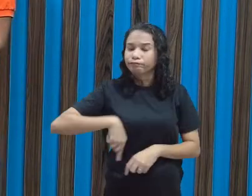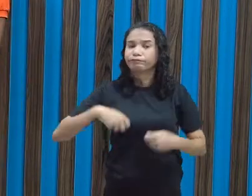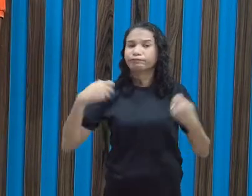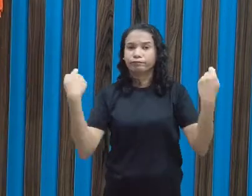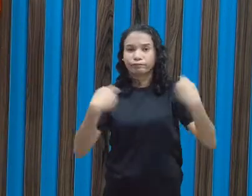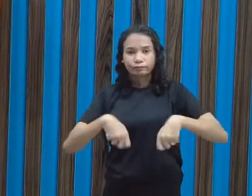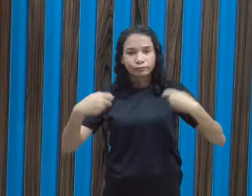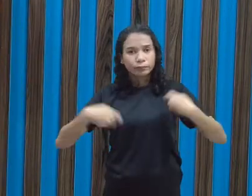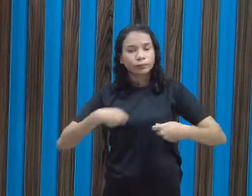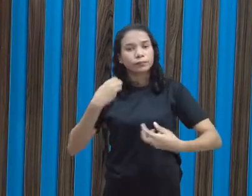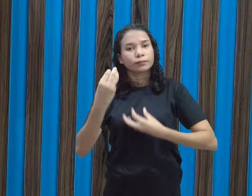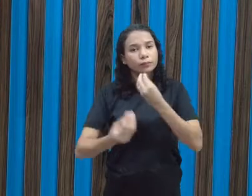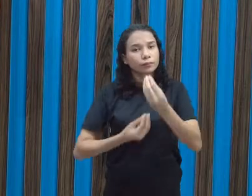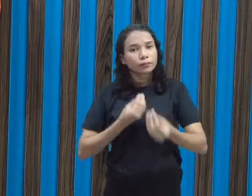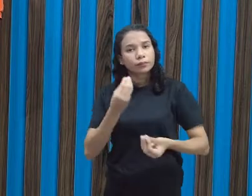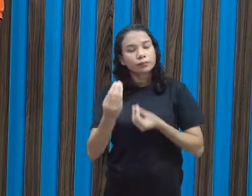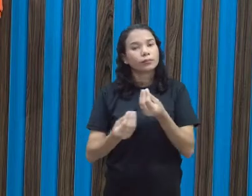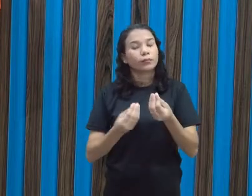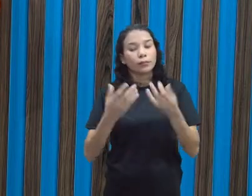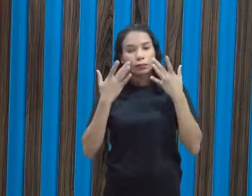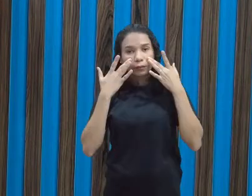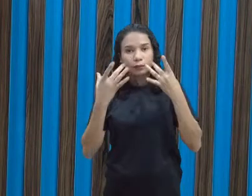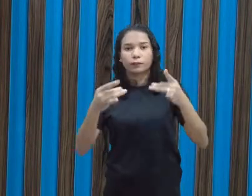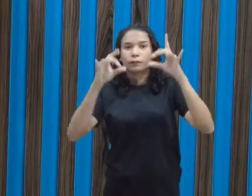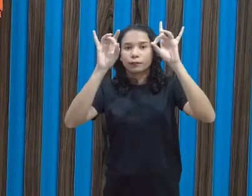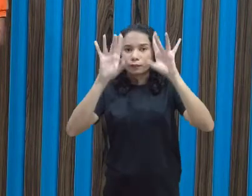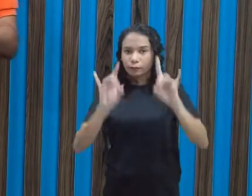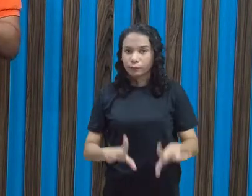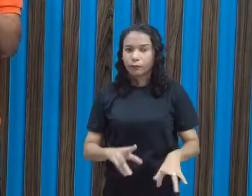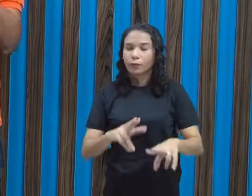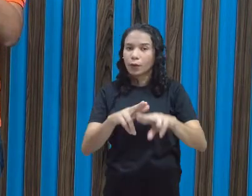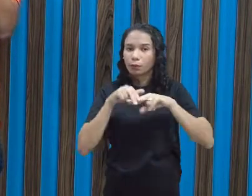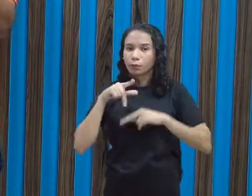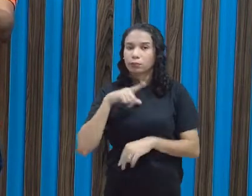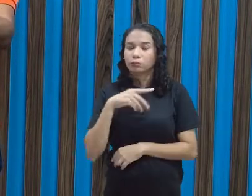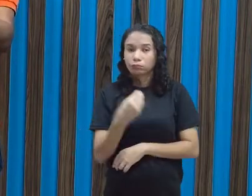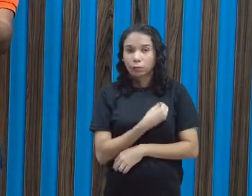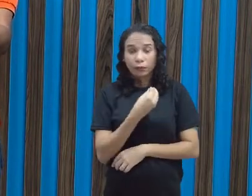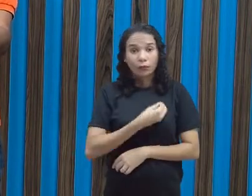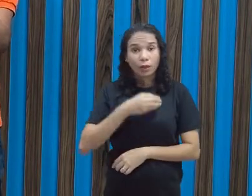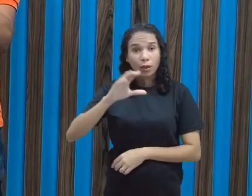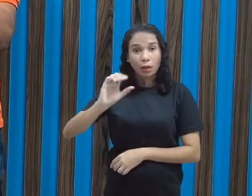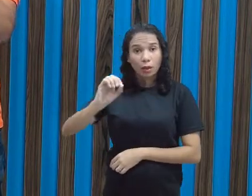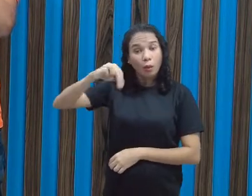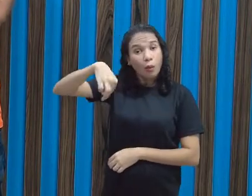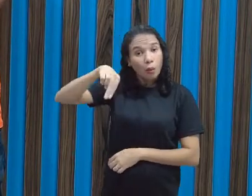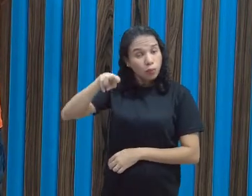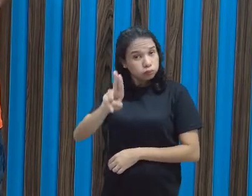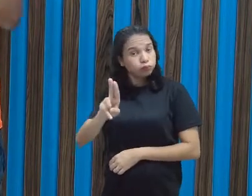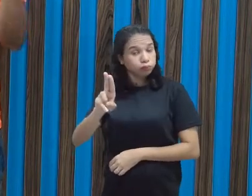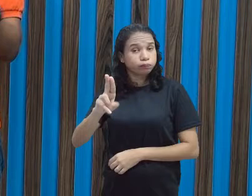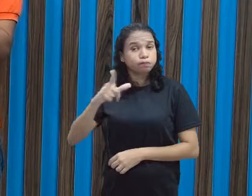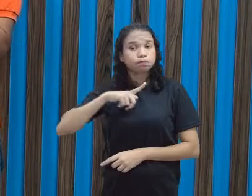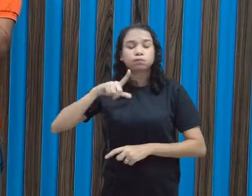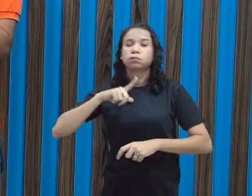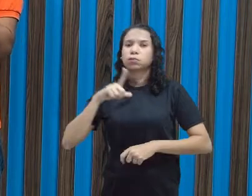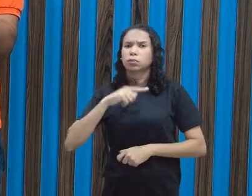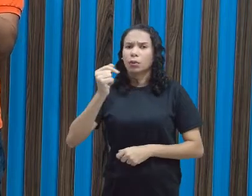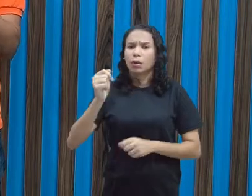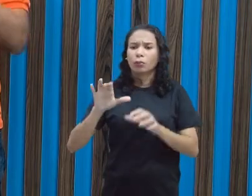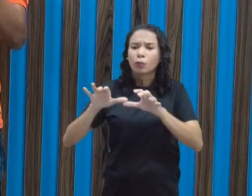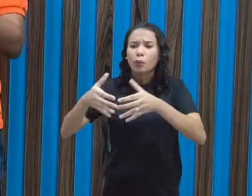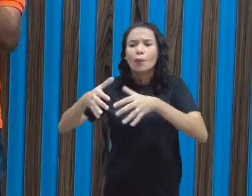demanda uma atenção especial. Então, por isso existe na ONU, né, um organismo